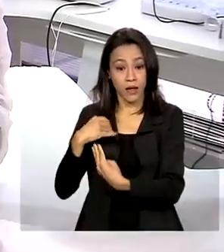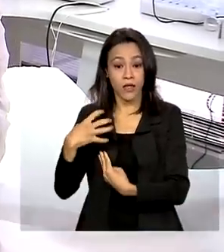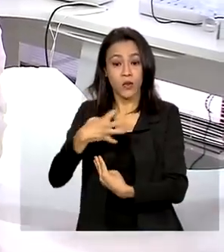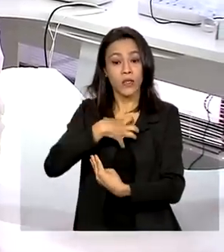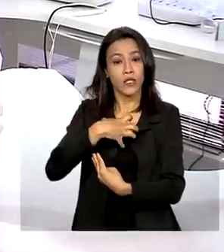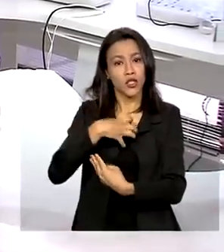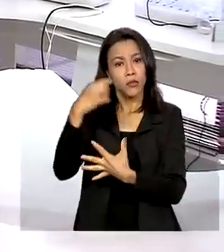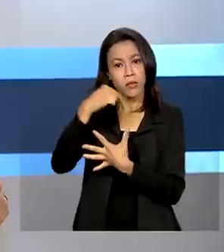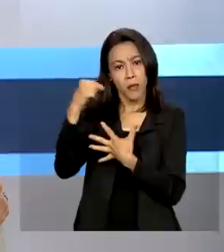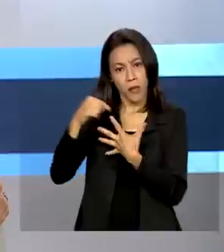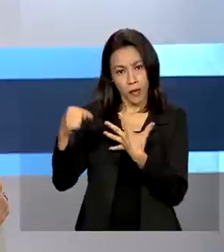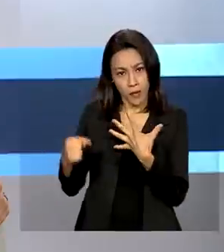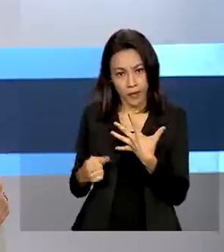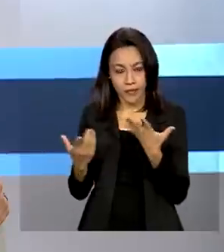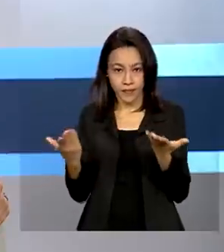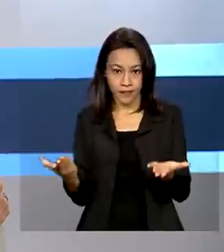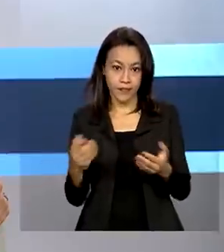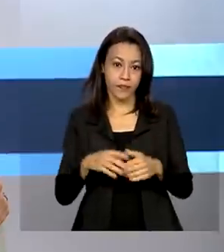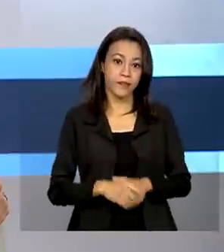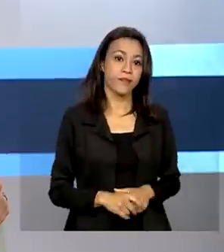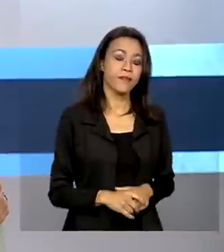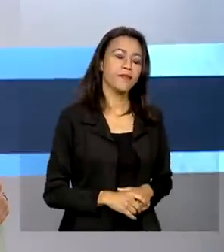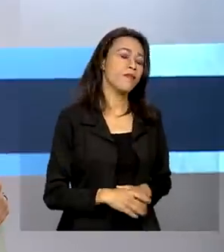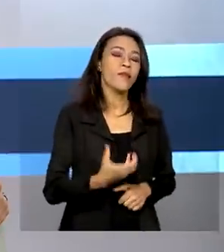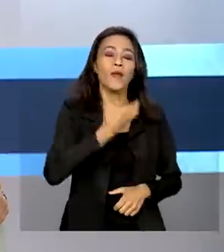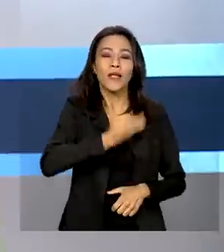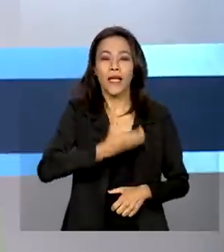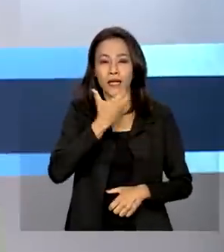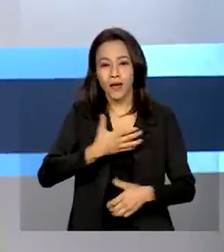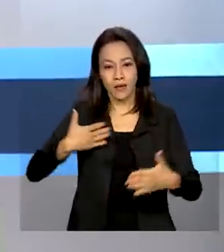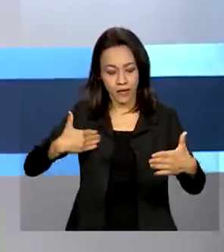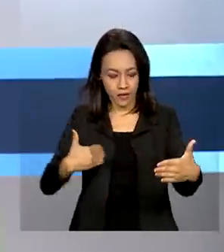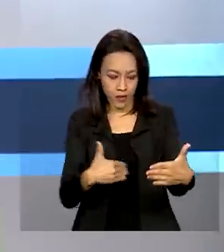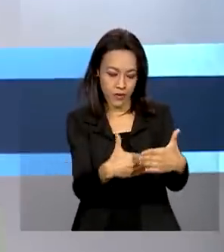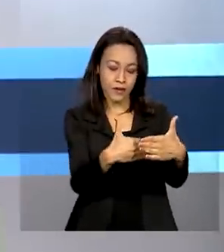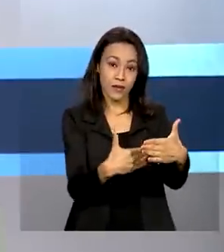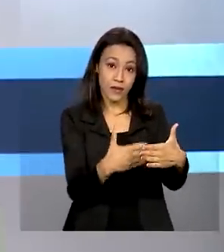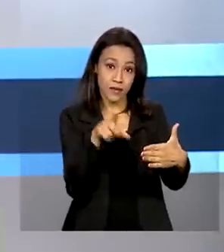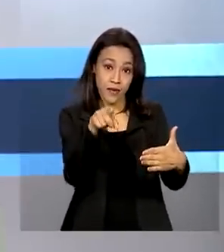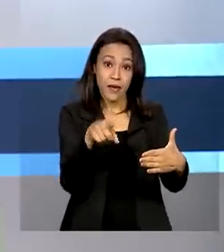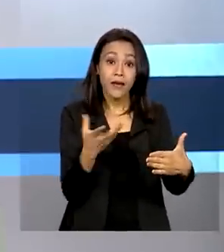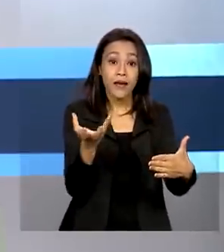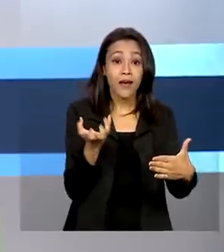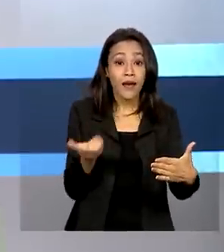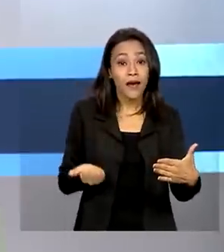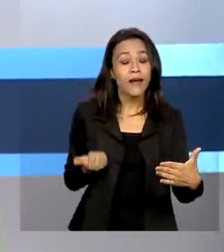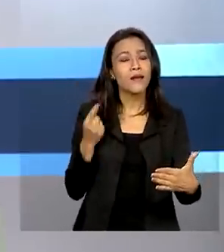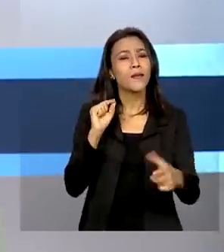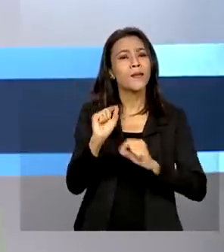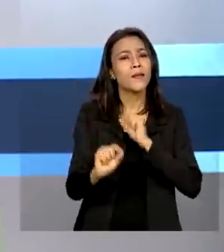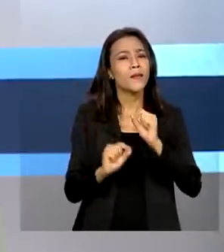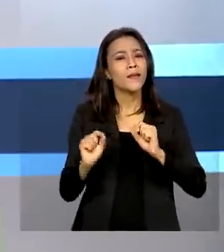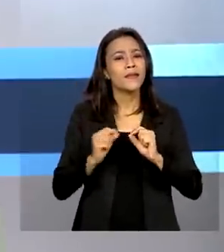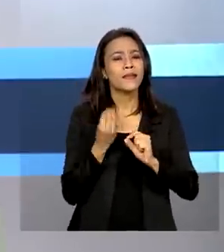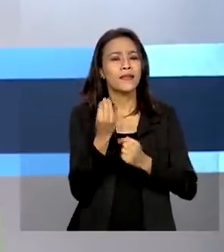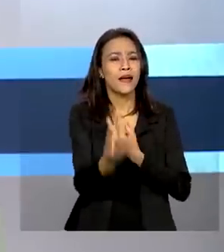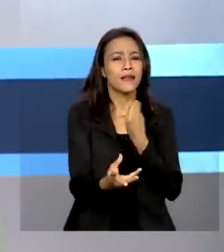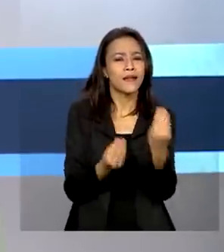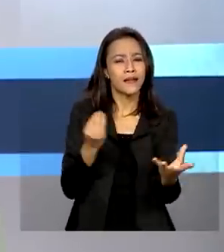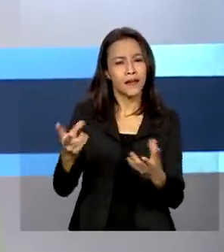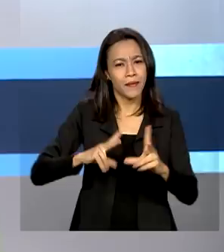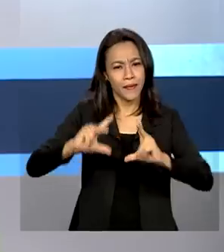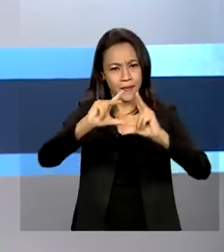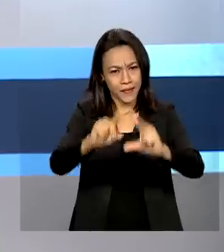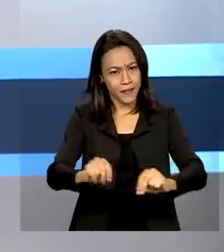da menopausa. O Natal se aproxima e, para aqueles que querem fazer uma boa ação, foi lançada a tradicional campanha